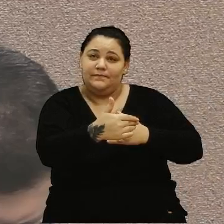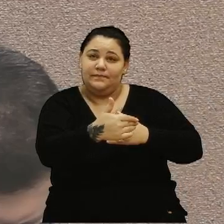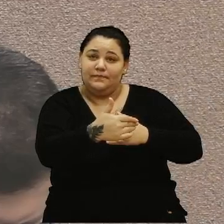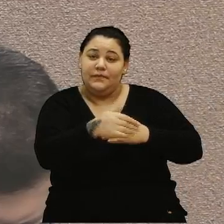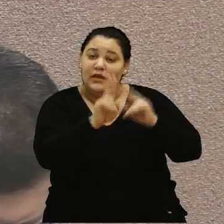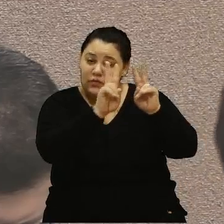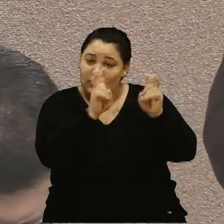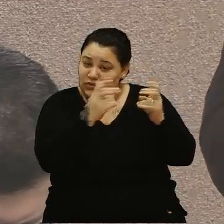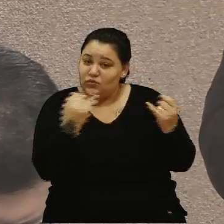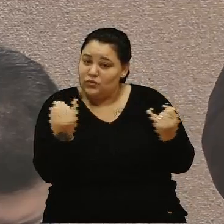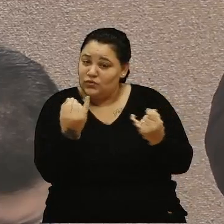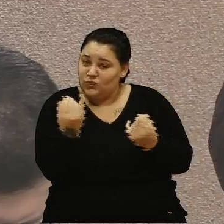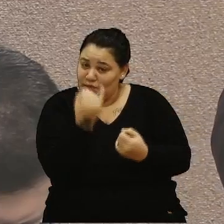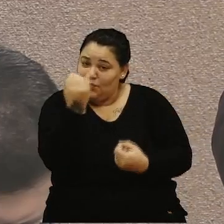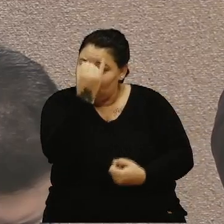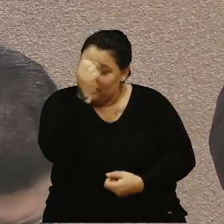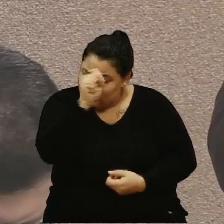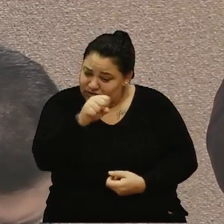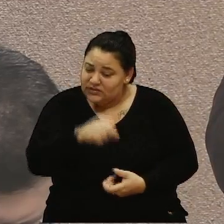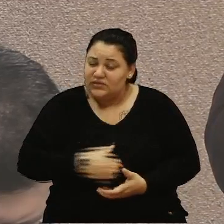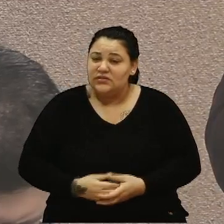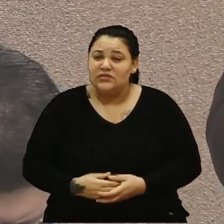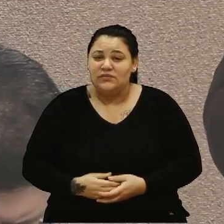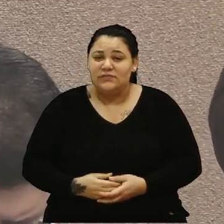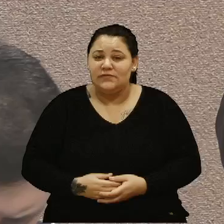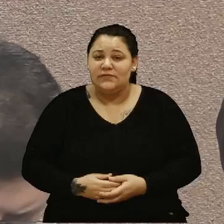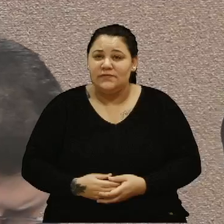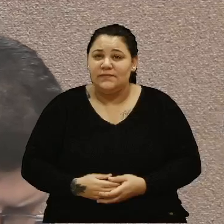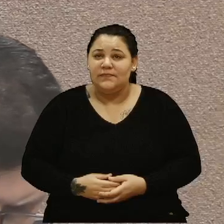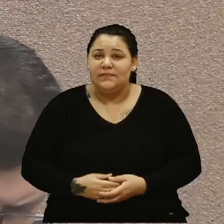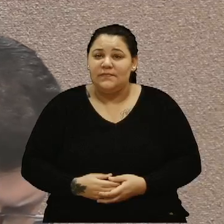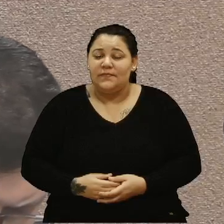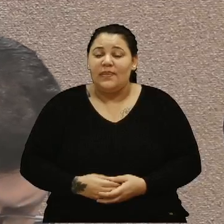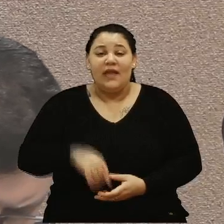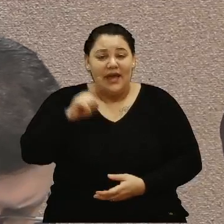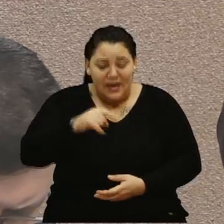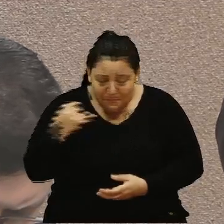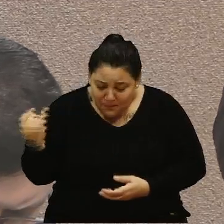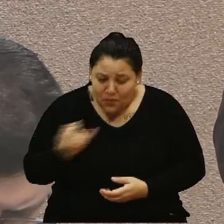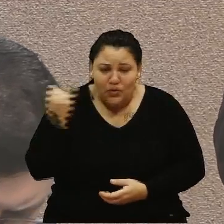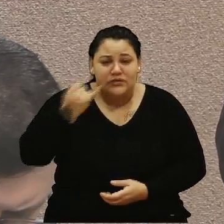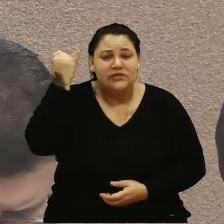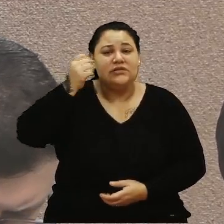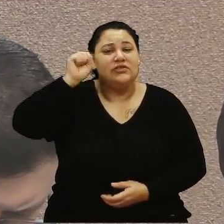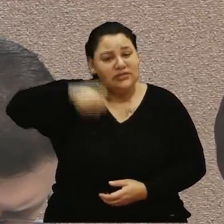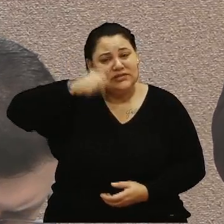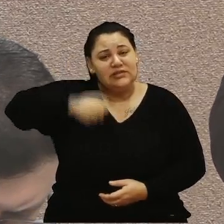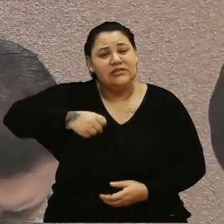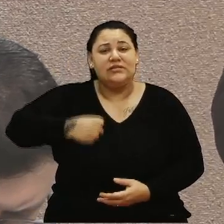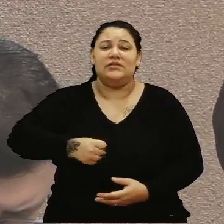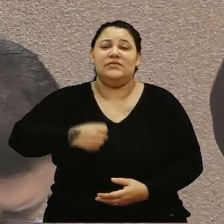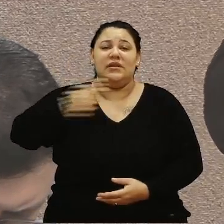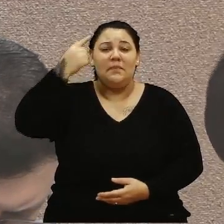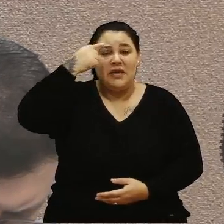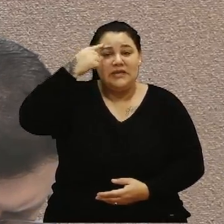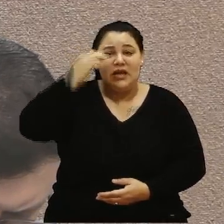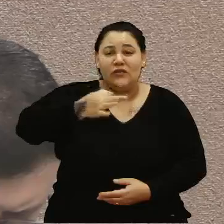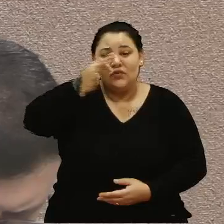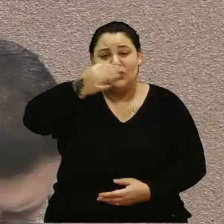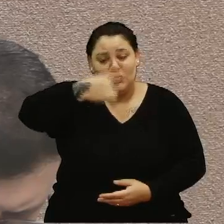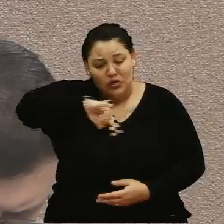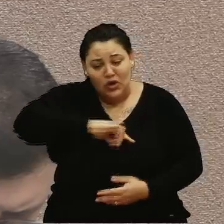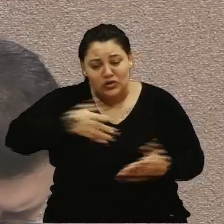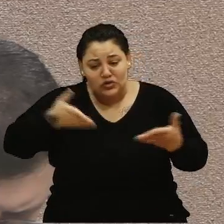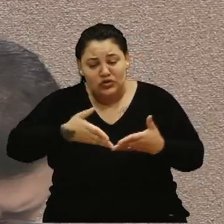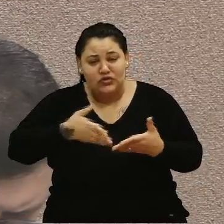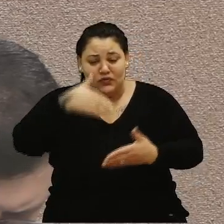assunto importantíssimo para o município. Isso é um grande passo que nós vamos estar dando em rumo ao futuro. E nós hoje votaremos contra,